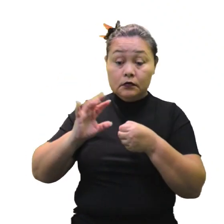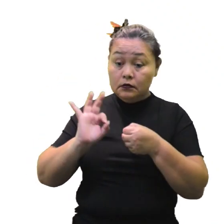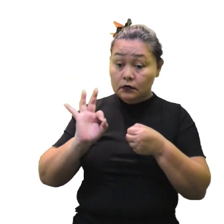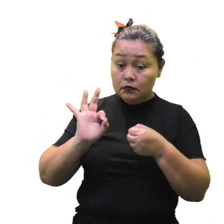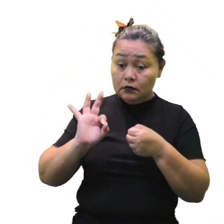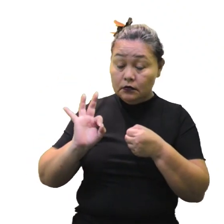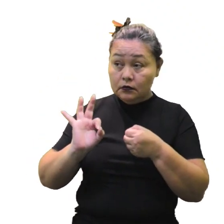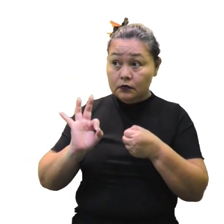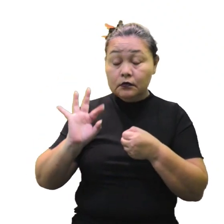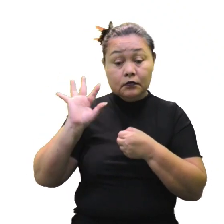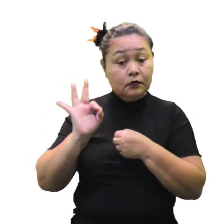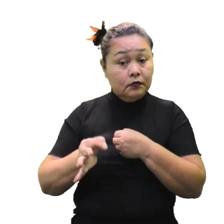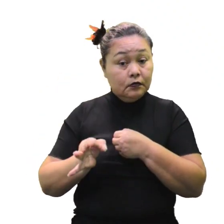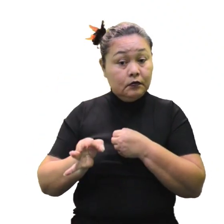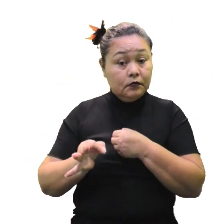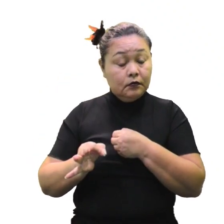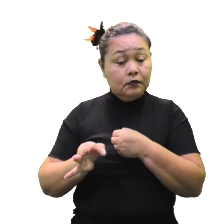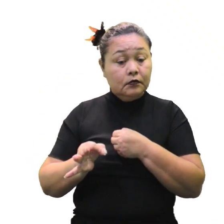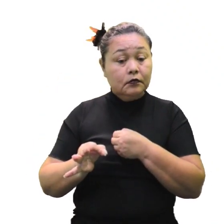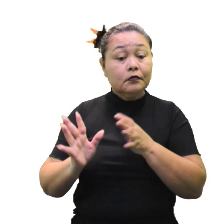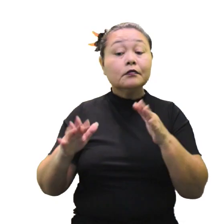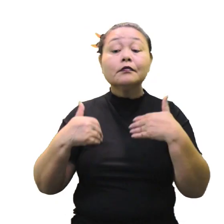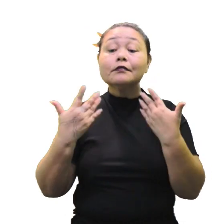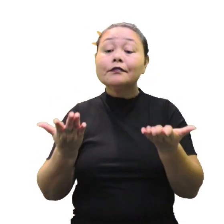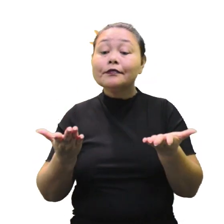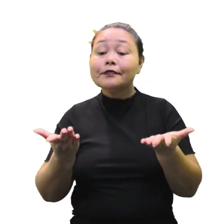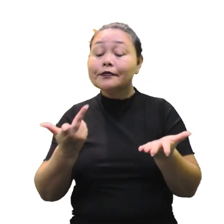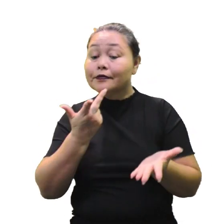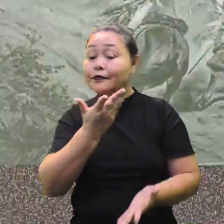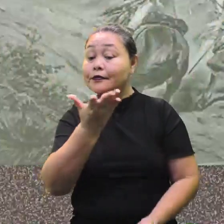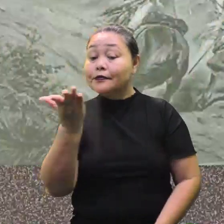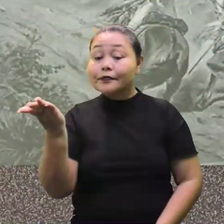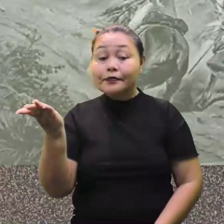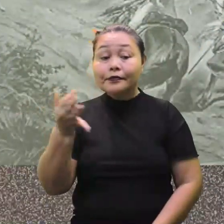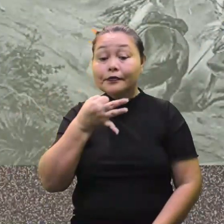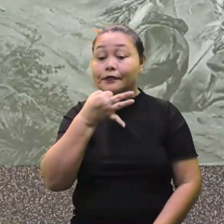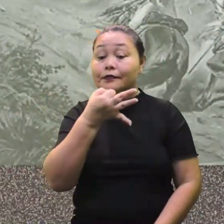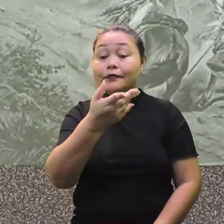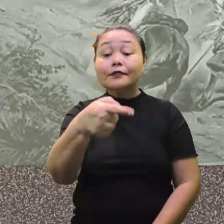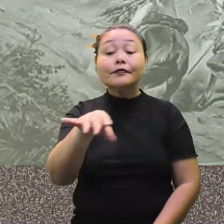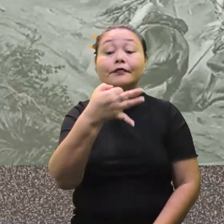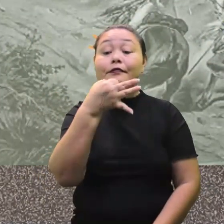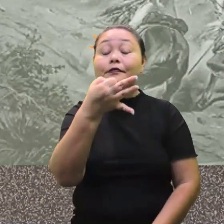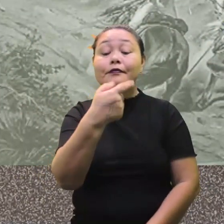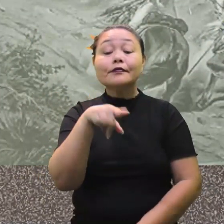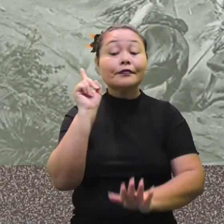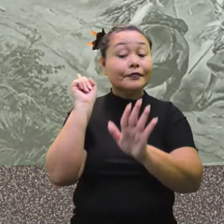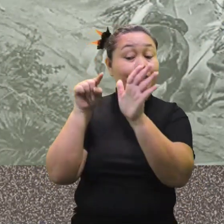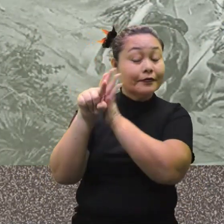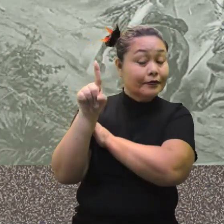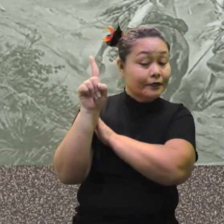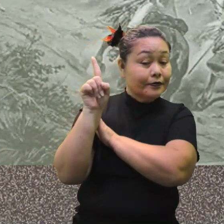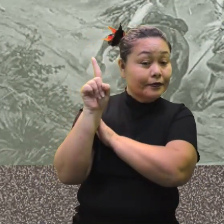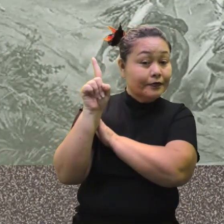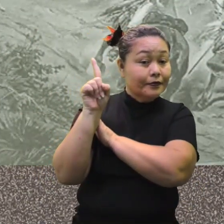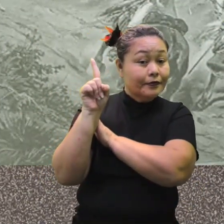renováveis. Tá certo? E aí, aluno? O que que você acha dessa questão aí? Ficou